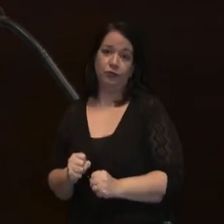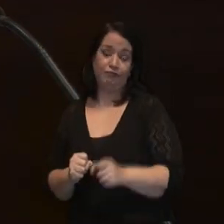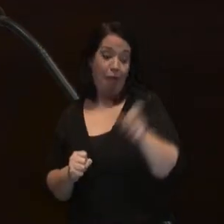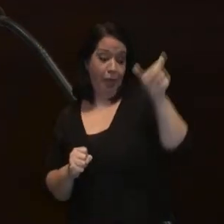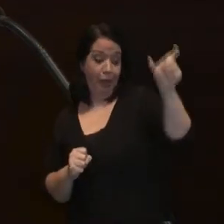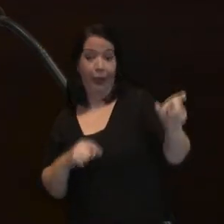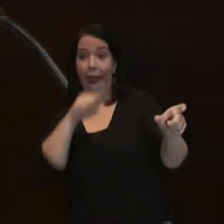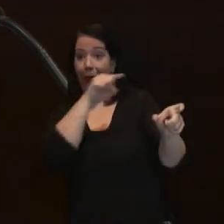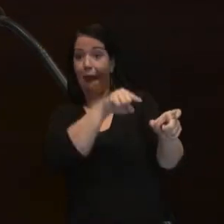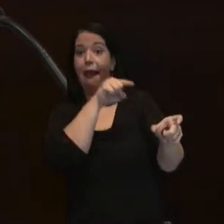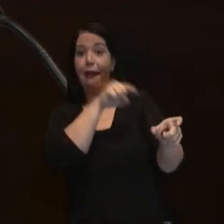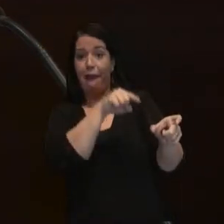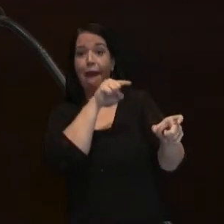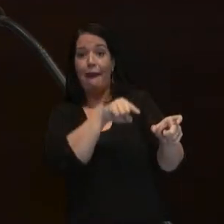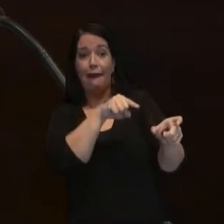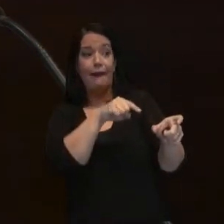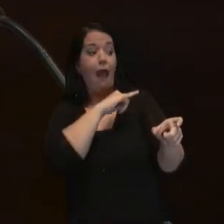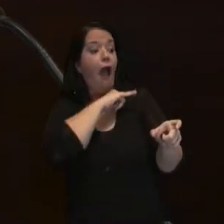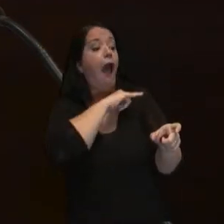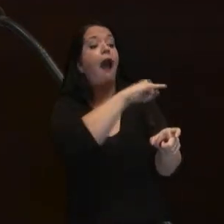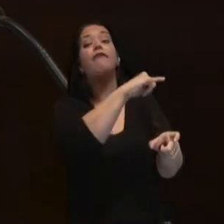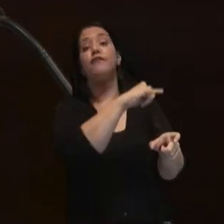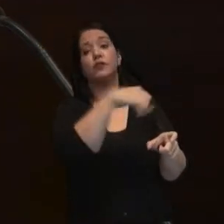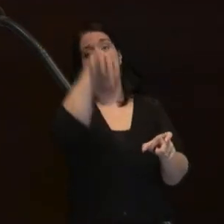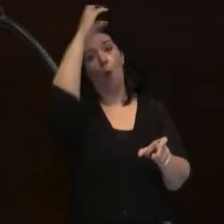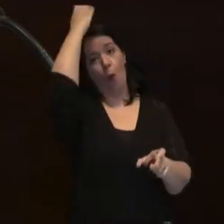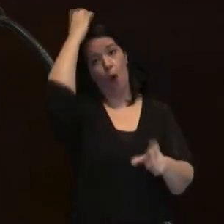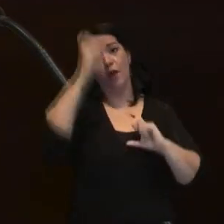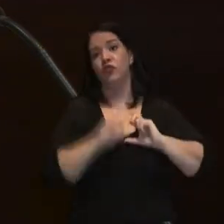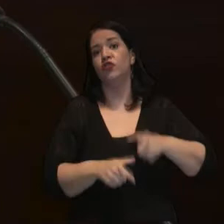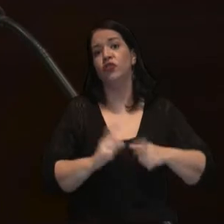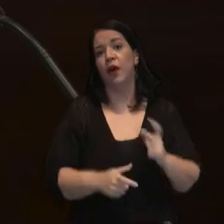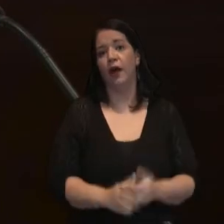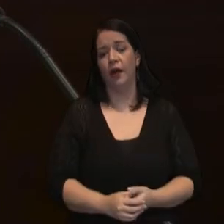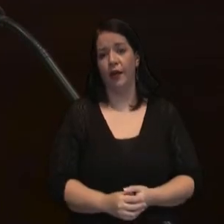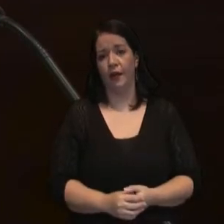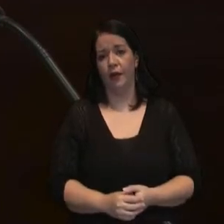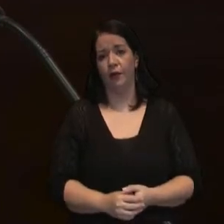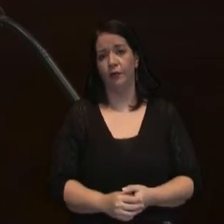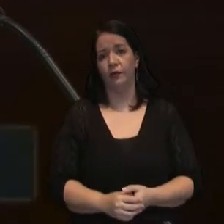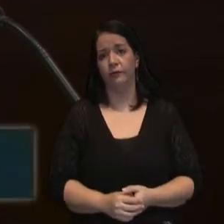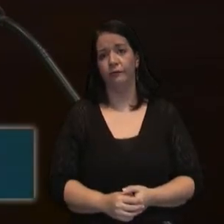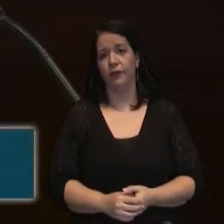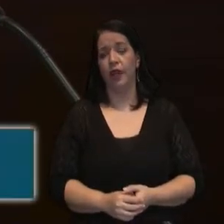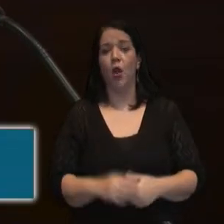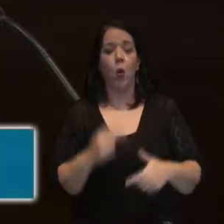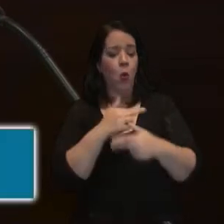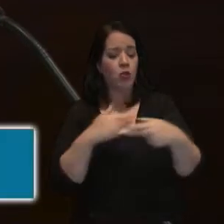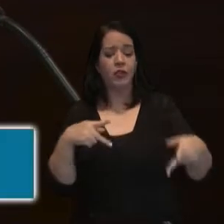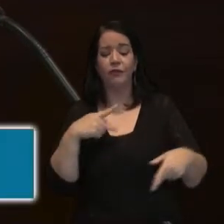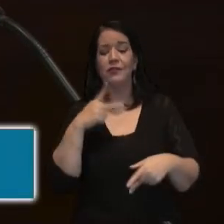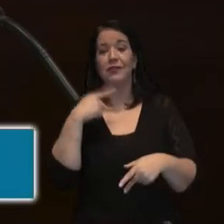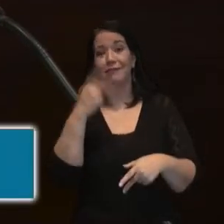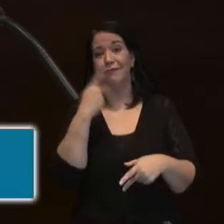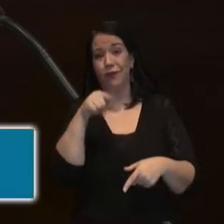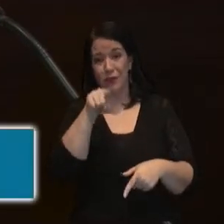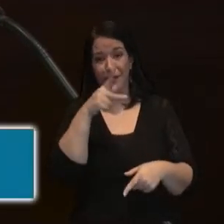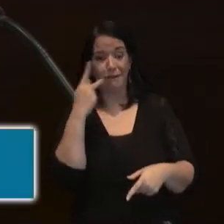é ele que faz saber ao rei de Israel as palavras que tu falas lá na tua câmara de dormir. É